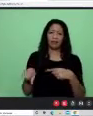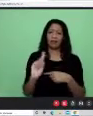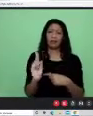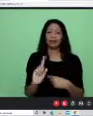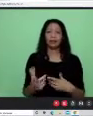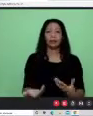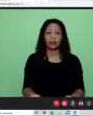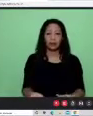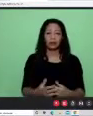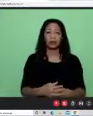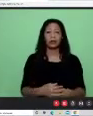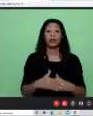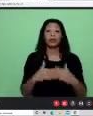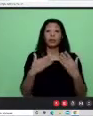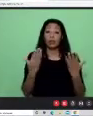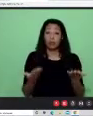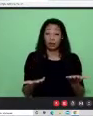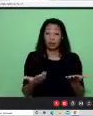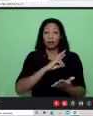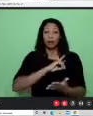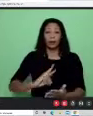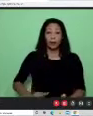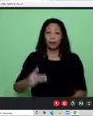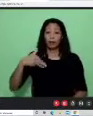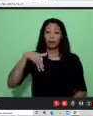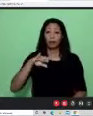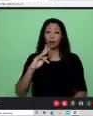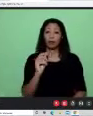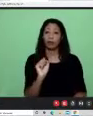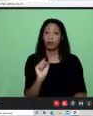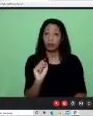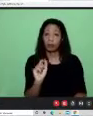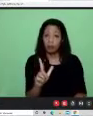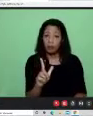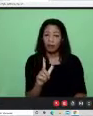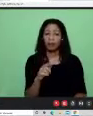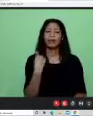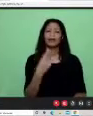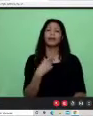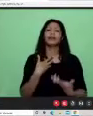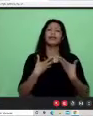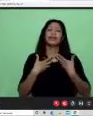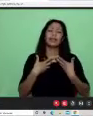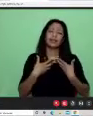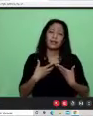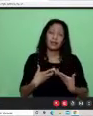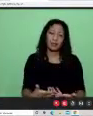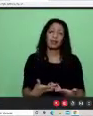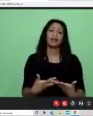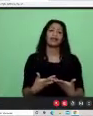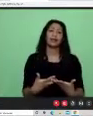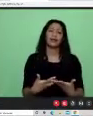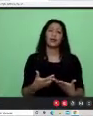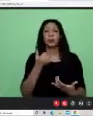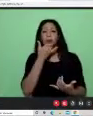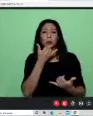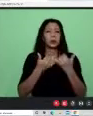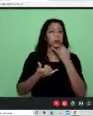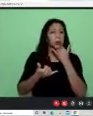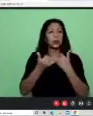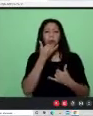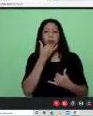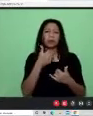Borges, vereador Maicon Borges, a gente está realmente cansado de tantas desculpas. Eles têm